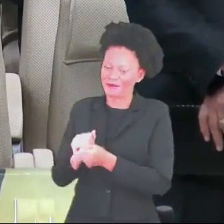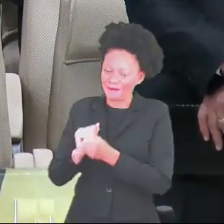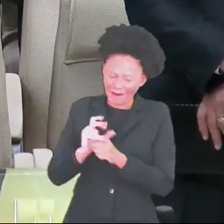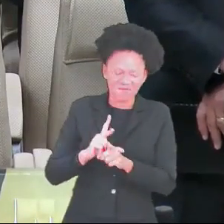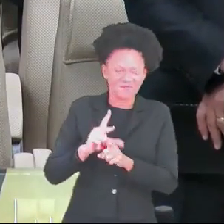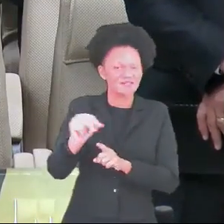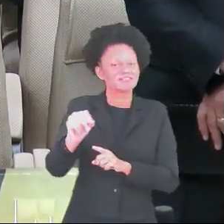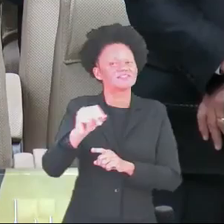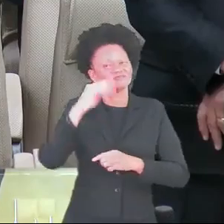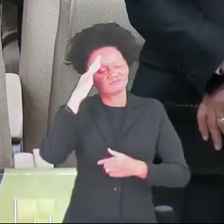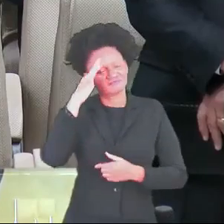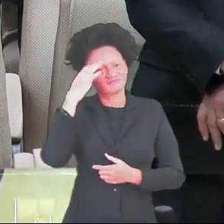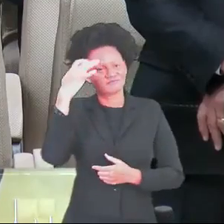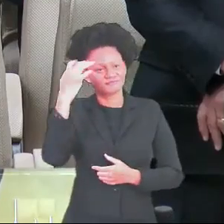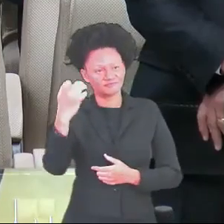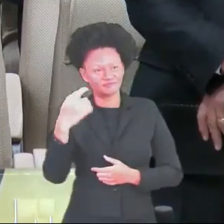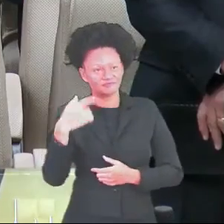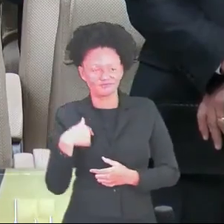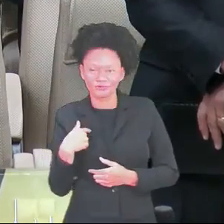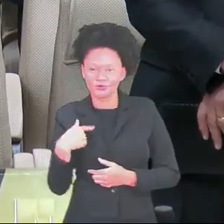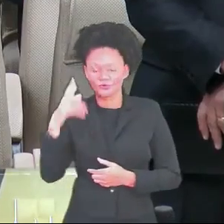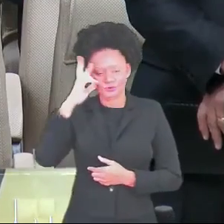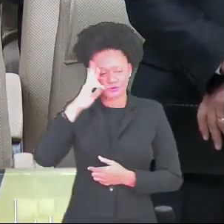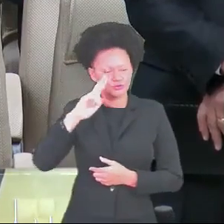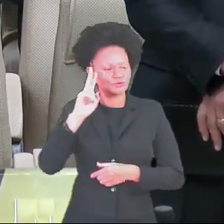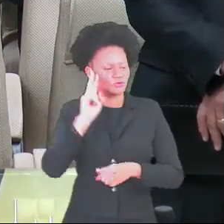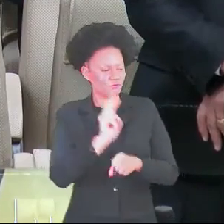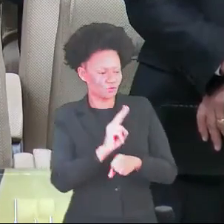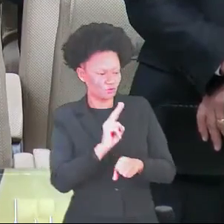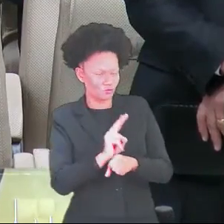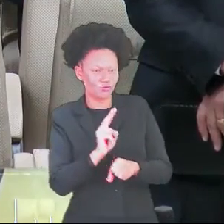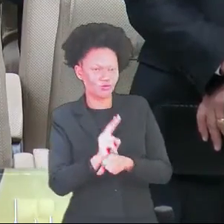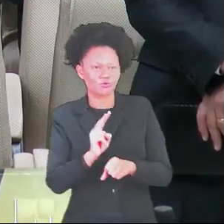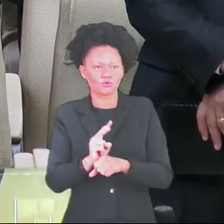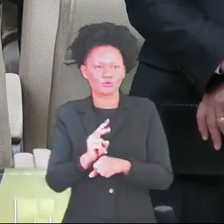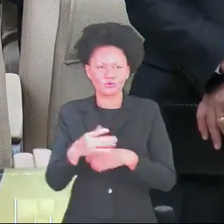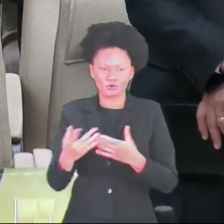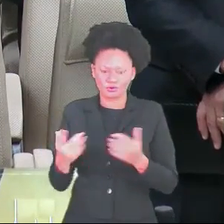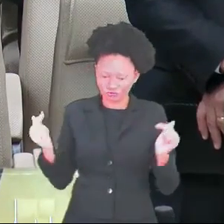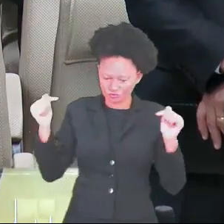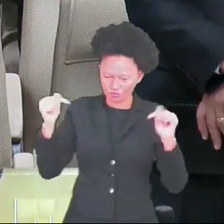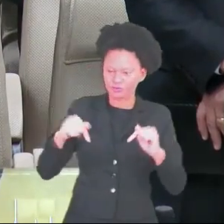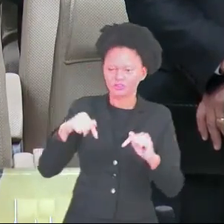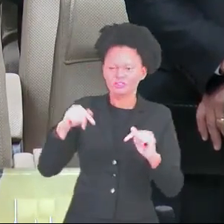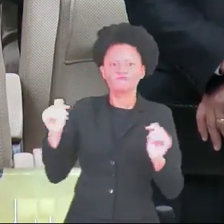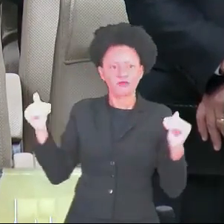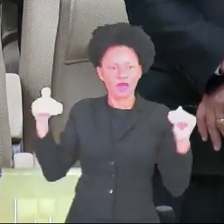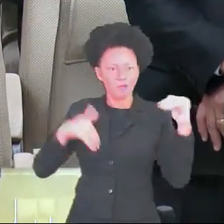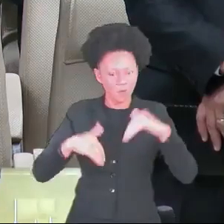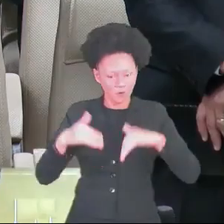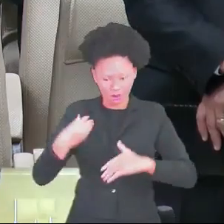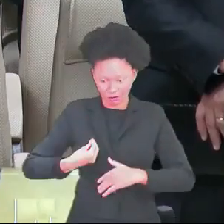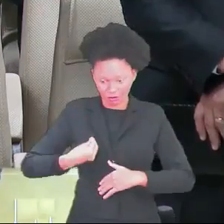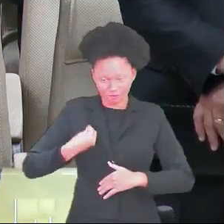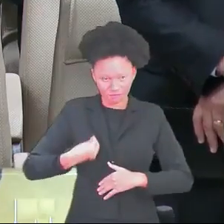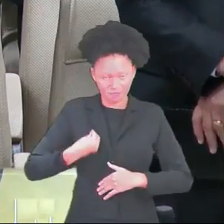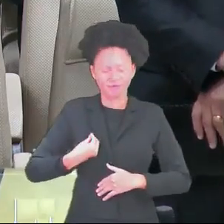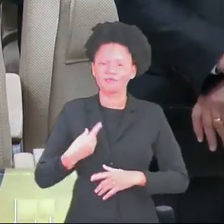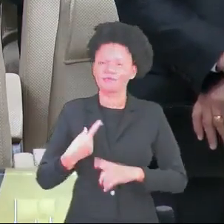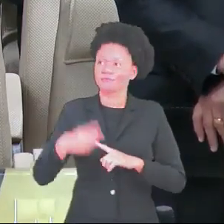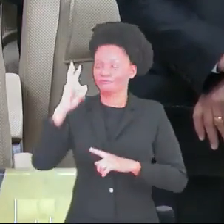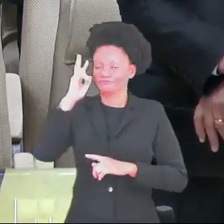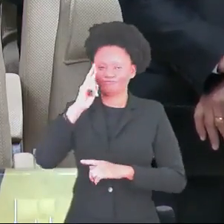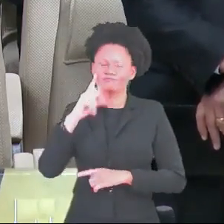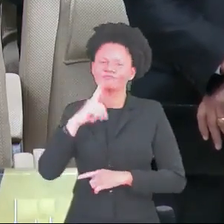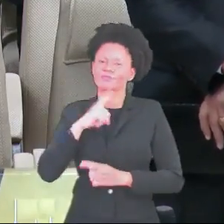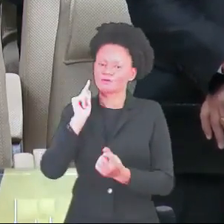da fé. Aqueles que o Senhor guardou, guardou. E aqueles que estão aqui, porque tem propósito de Deus ainda para realizar